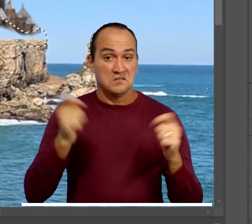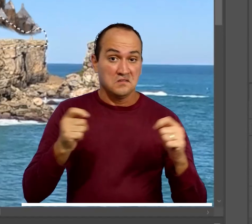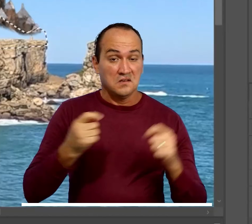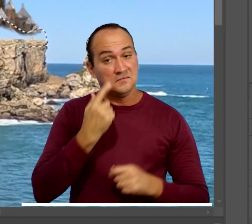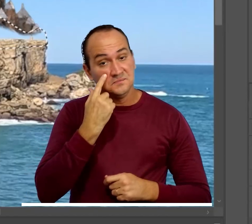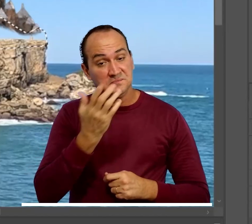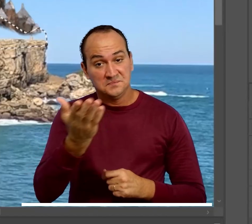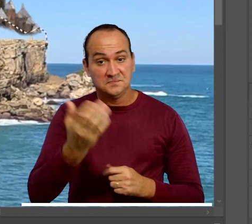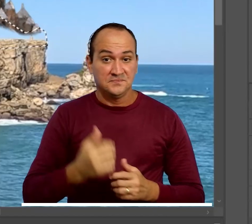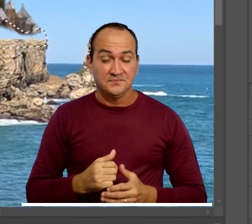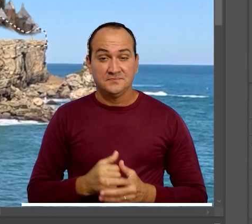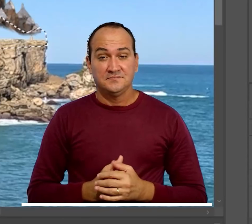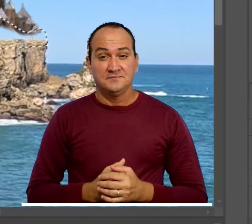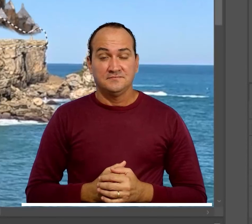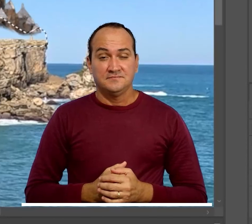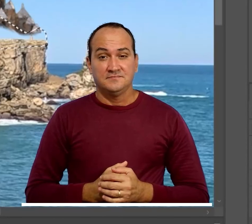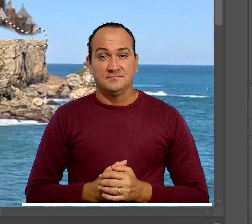essa parte.